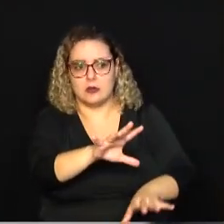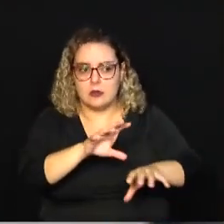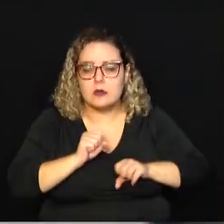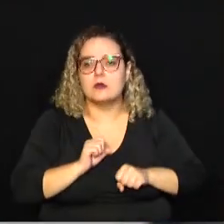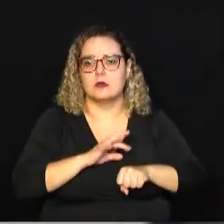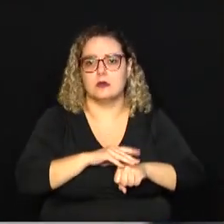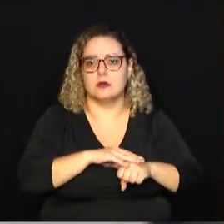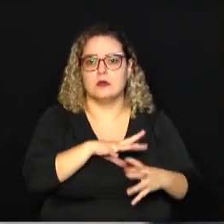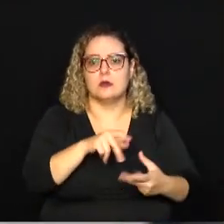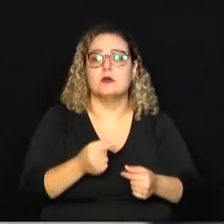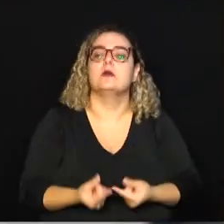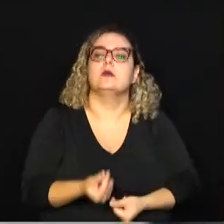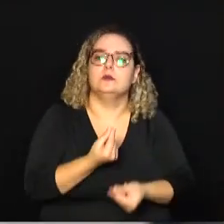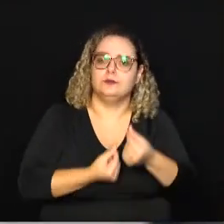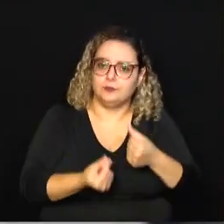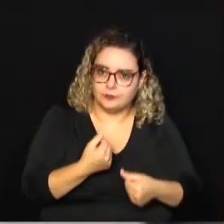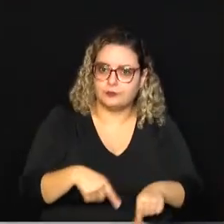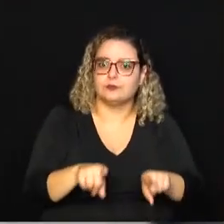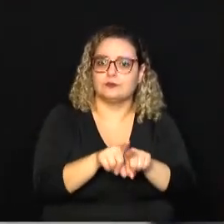da economia e medidas de